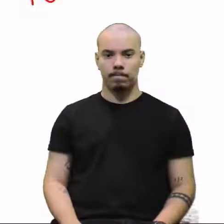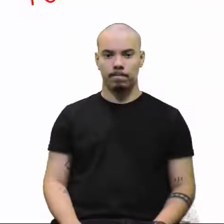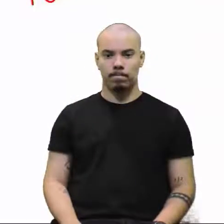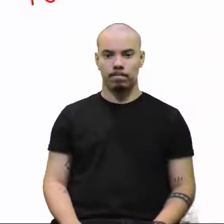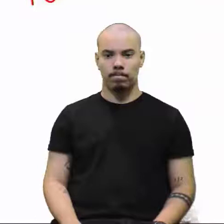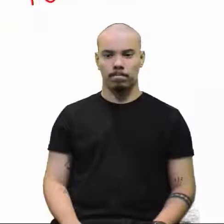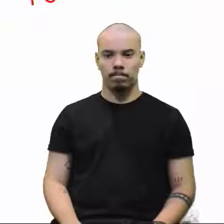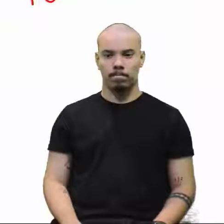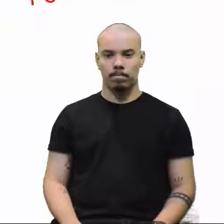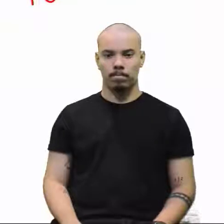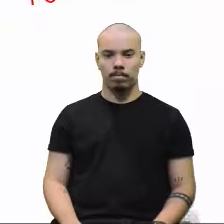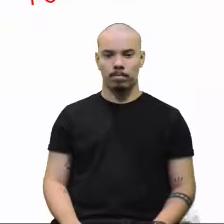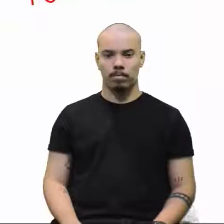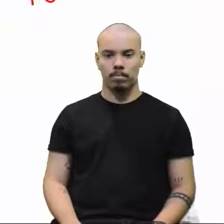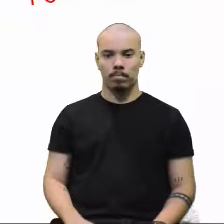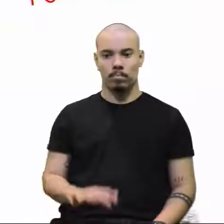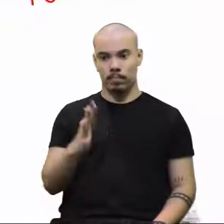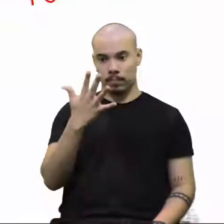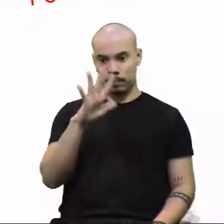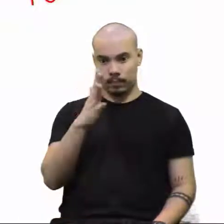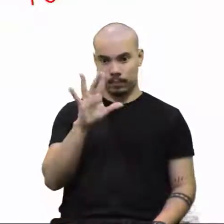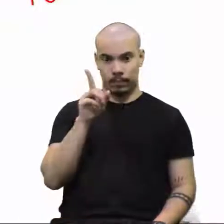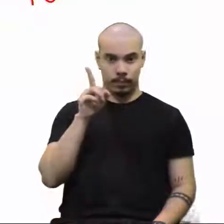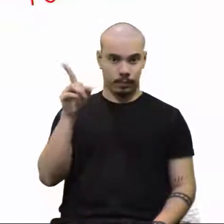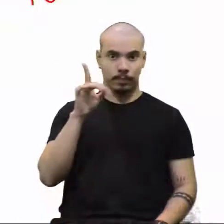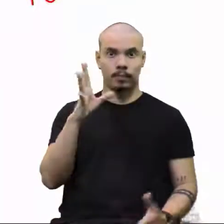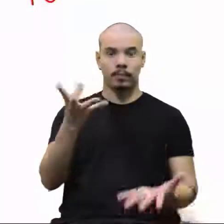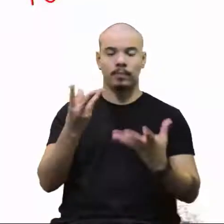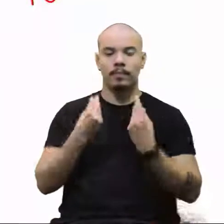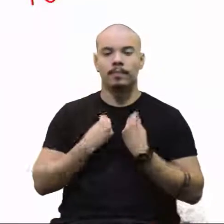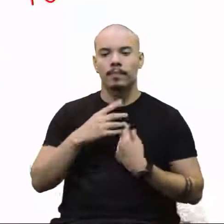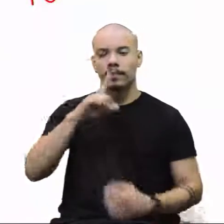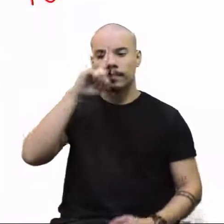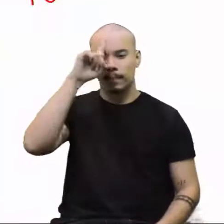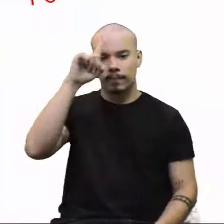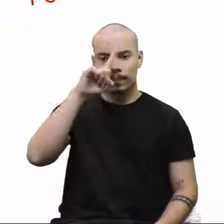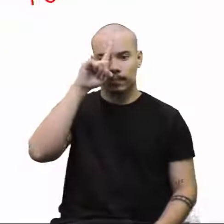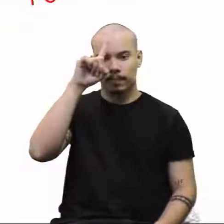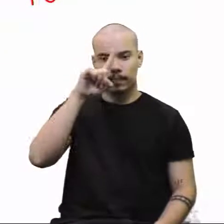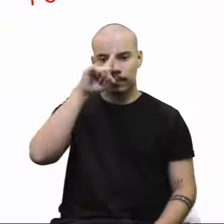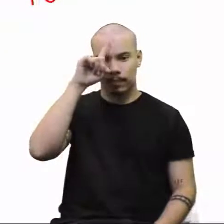assim. Assim. Aí para dar a ideia que tá